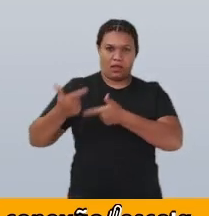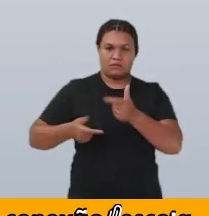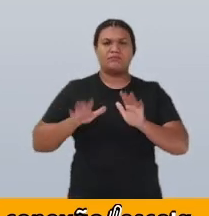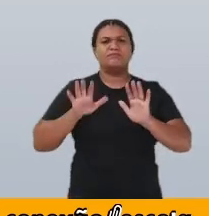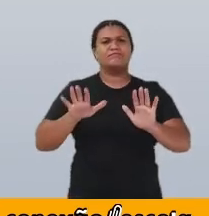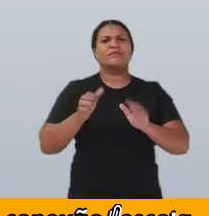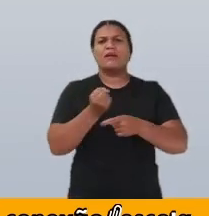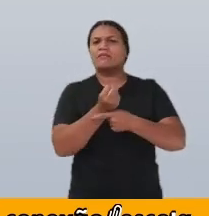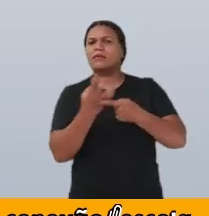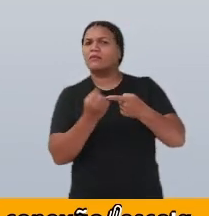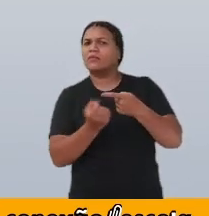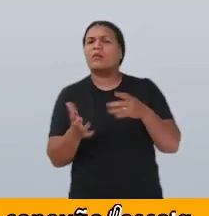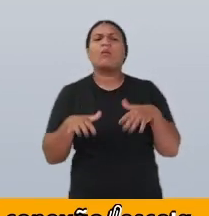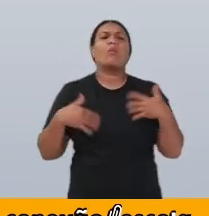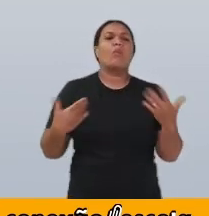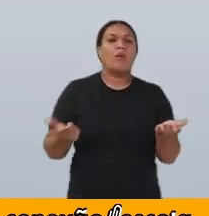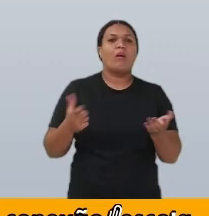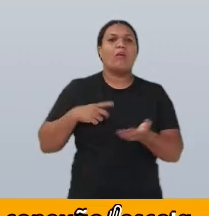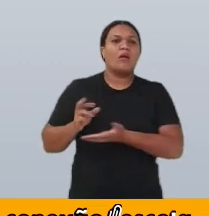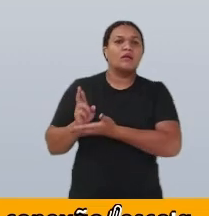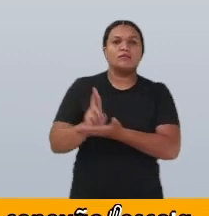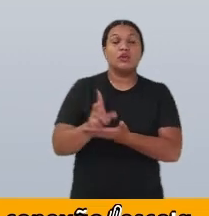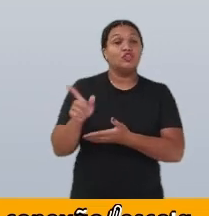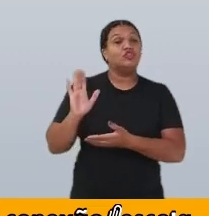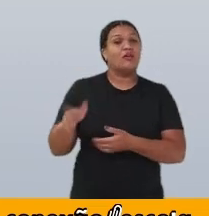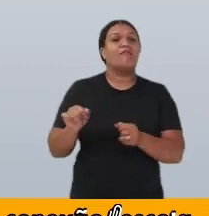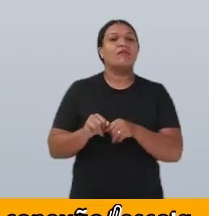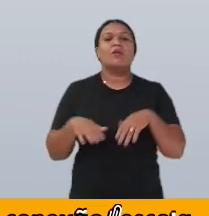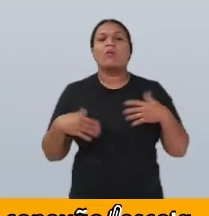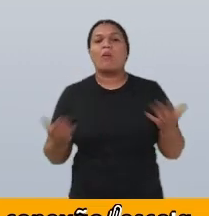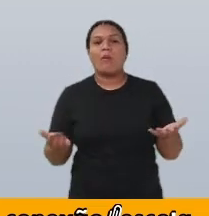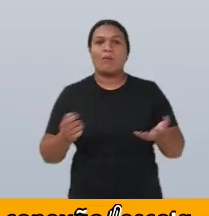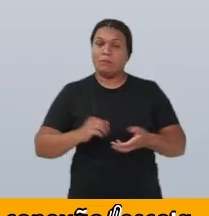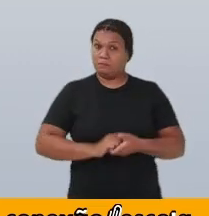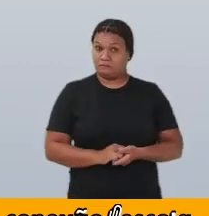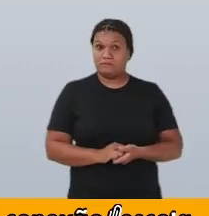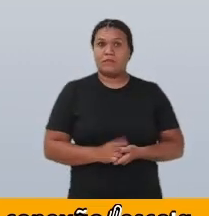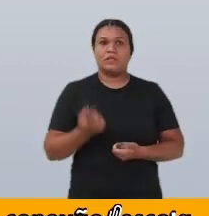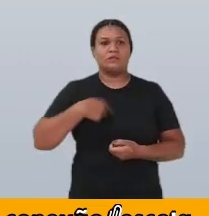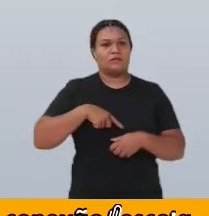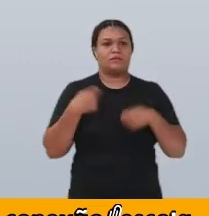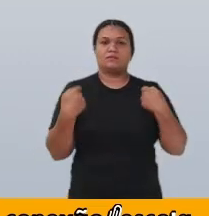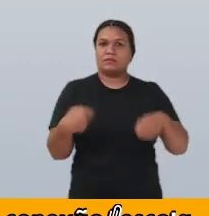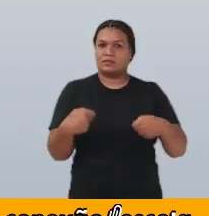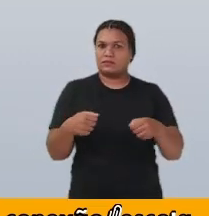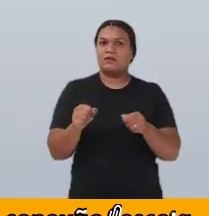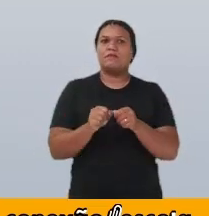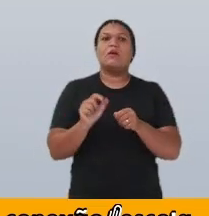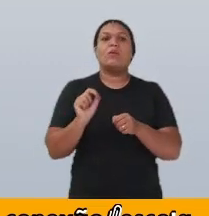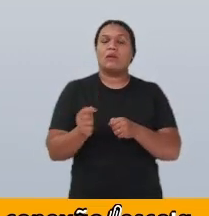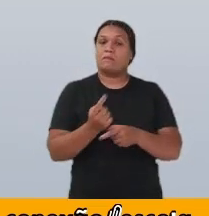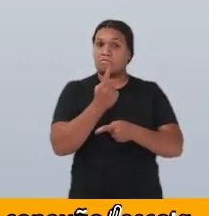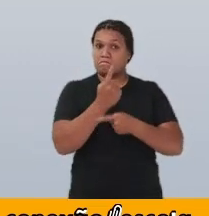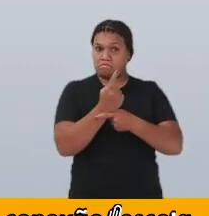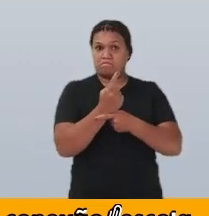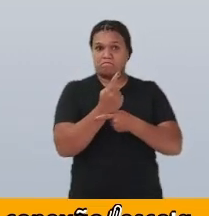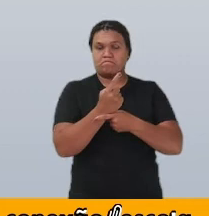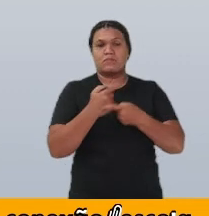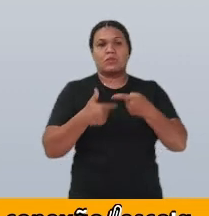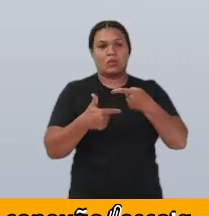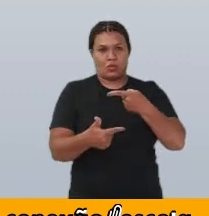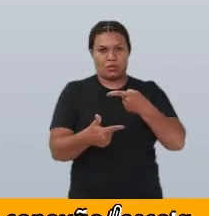fração corresponde à parte do trabalho que ela já fez? Vamos efetuar 1/2